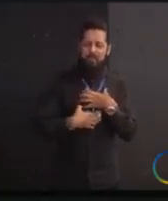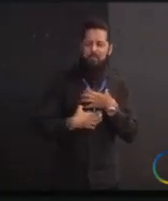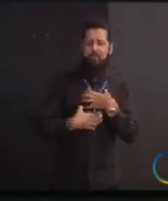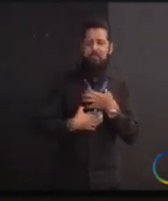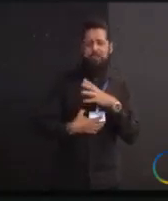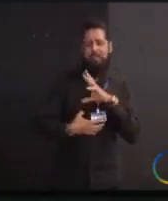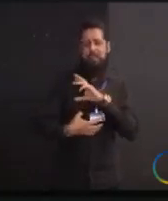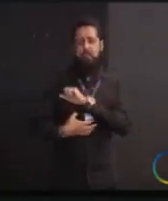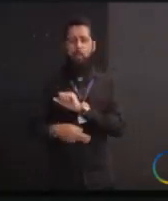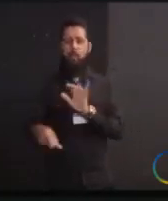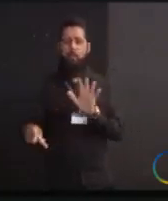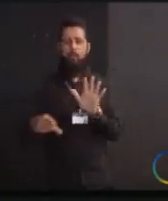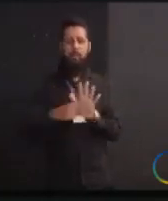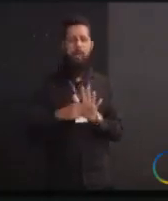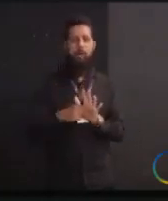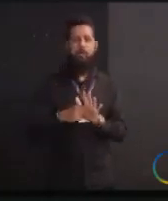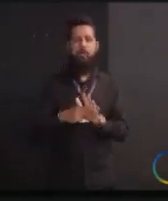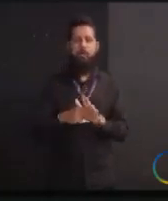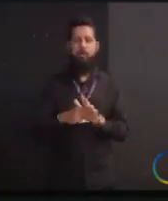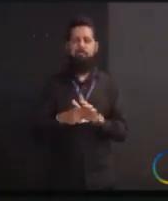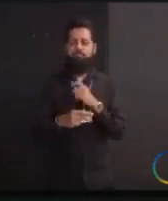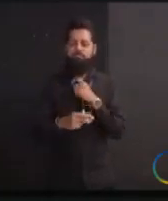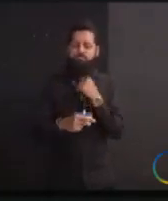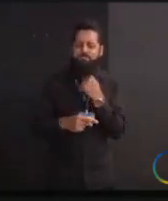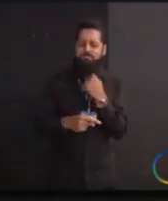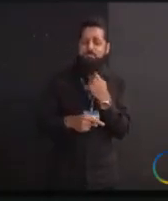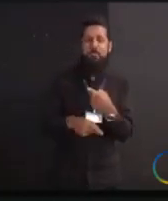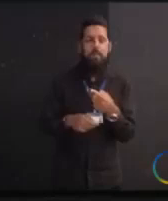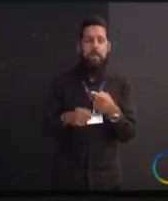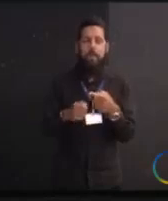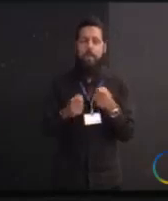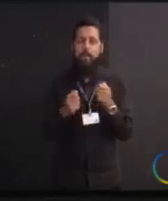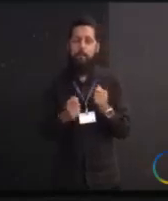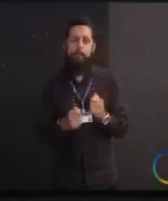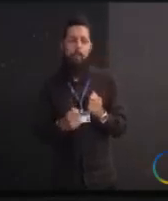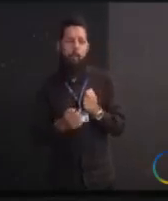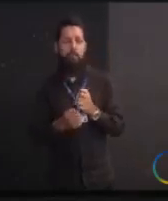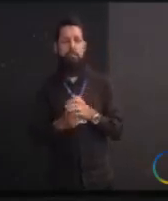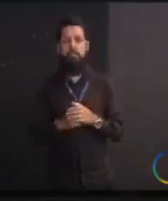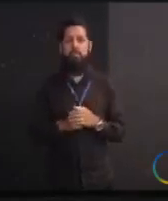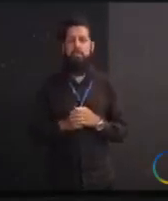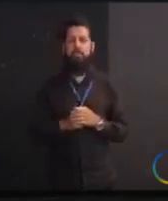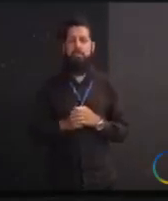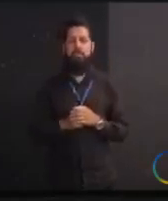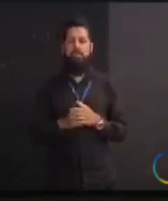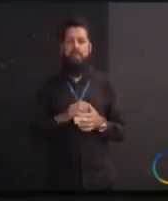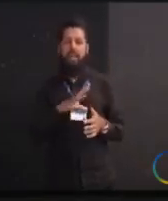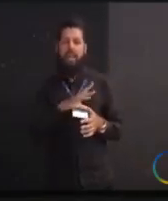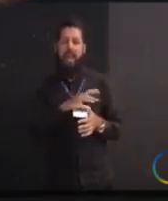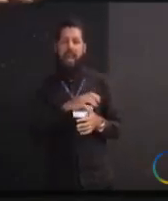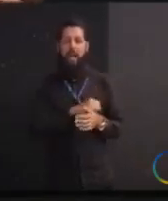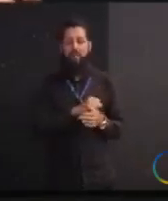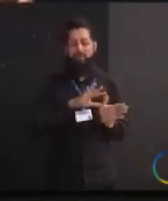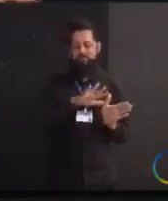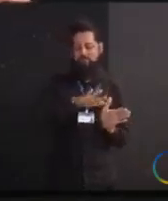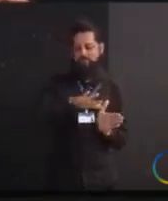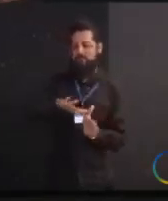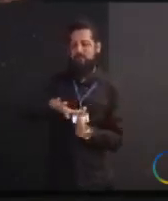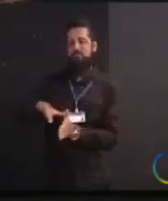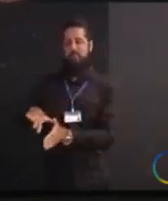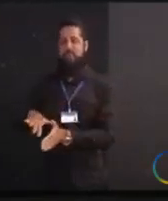E a gente está sempre culpabilizando o outro. Tem uma frase que todo mundo já sabe de